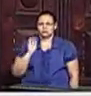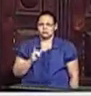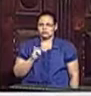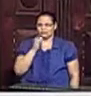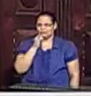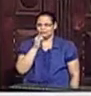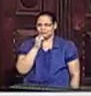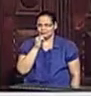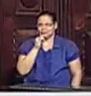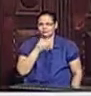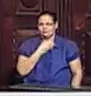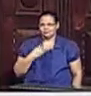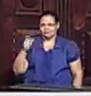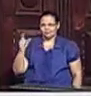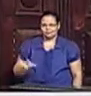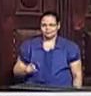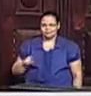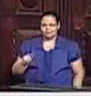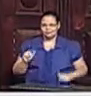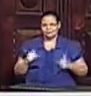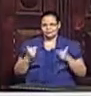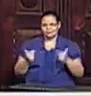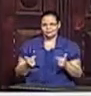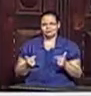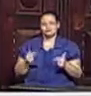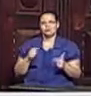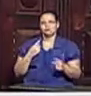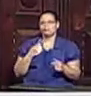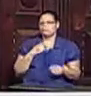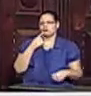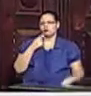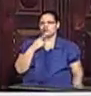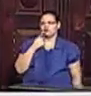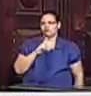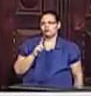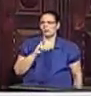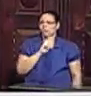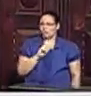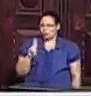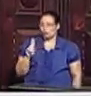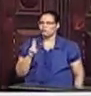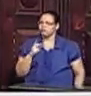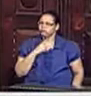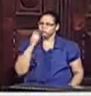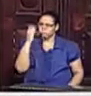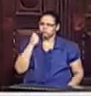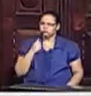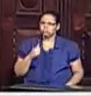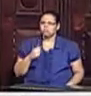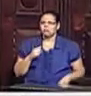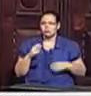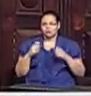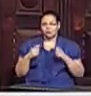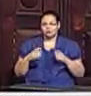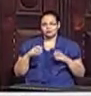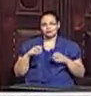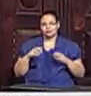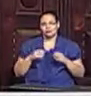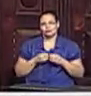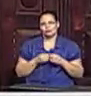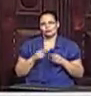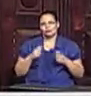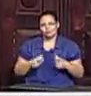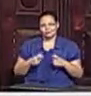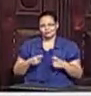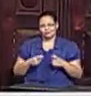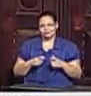público age, se sabe onde o sinistro acontece. Ninguém tem nenhuma dúvida, tem nome, sobrenome, endereço. É uma região curta,